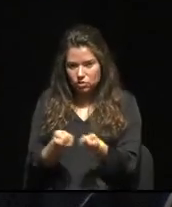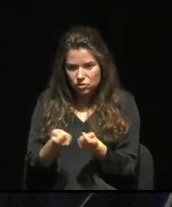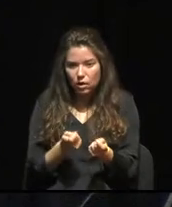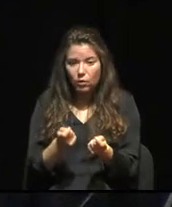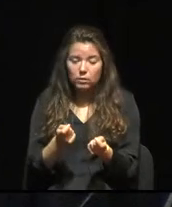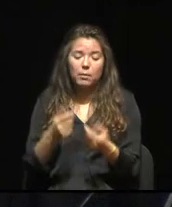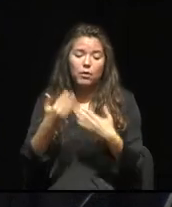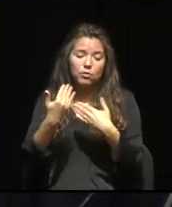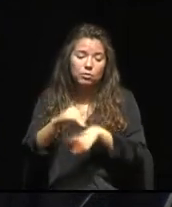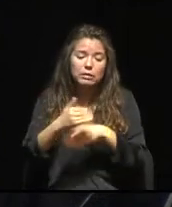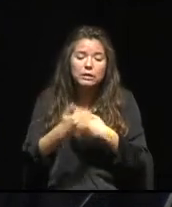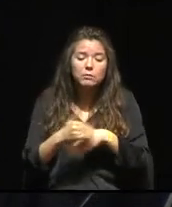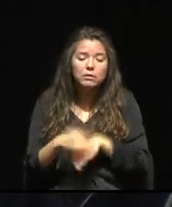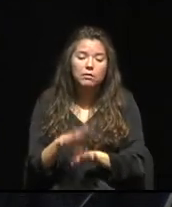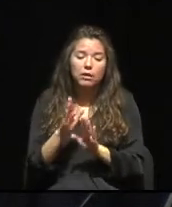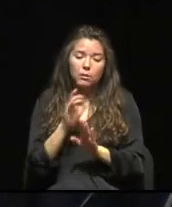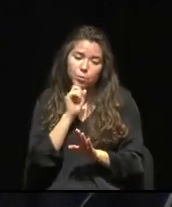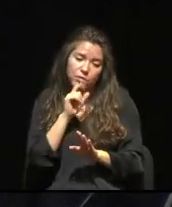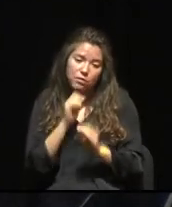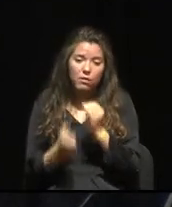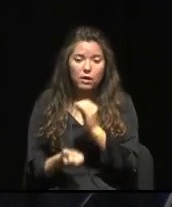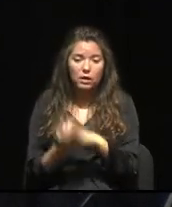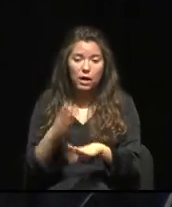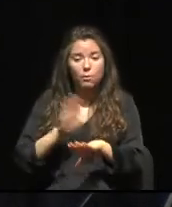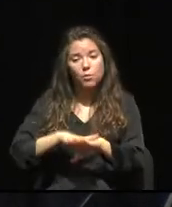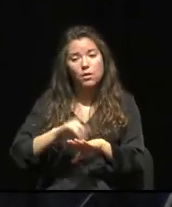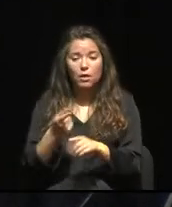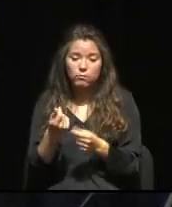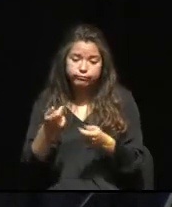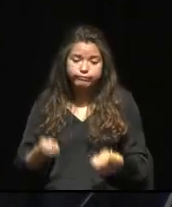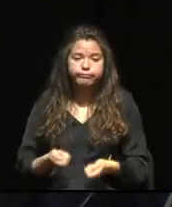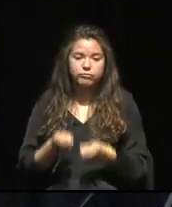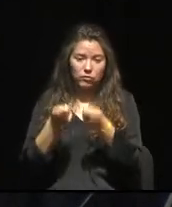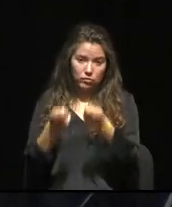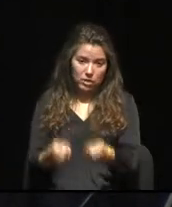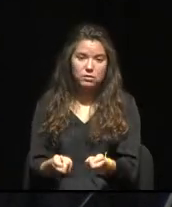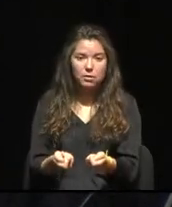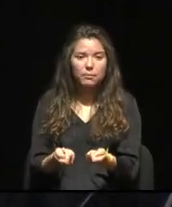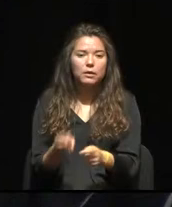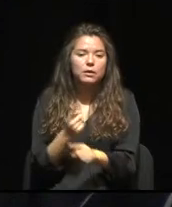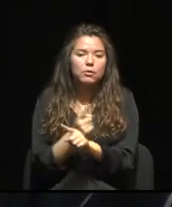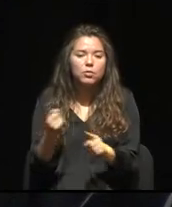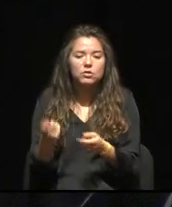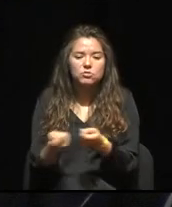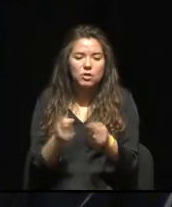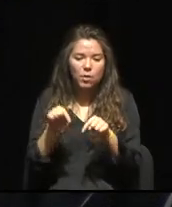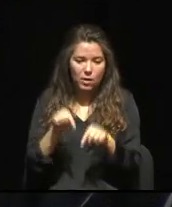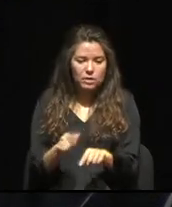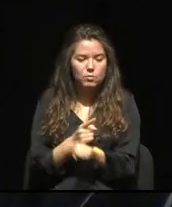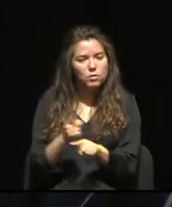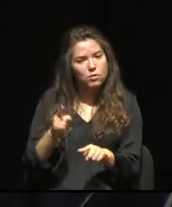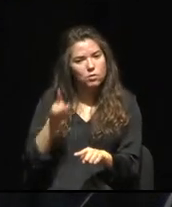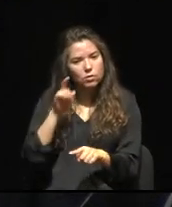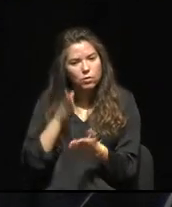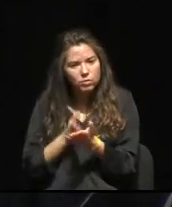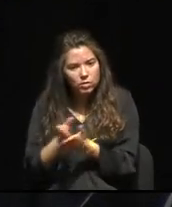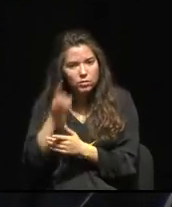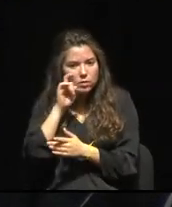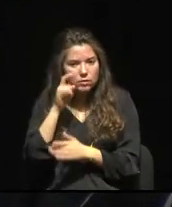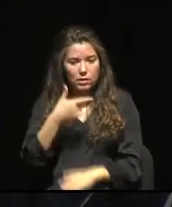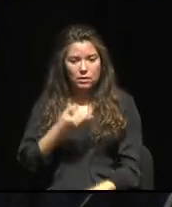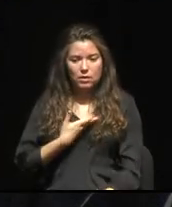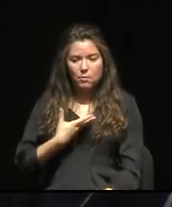restrições que possam vir a ser criadas Pelo modelo de dessa futura gestão uma vez que continuamos a defender a Tapada como um espaço